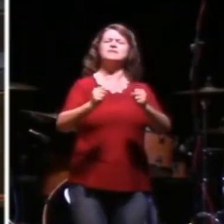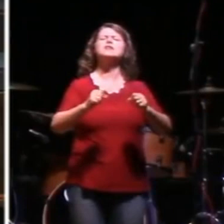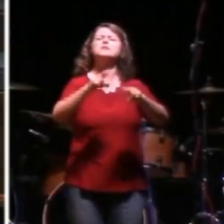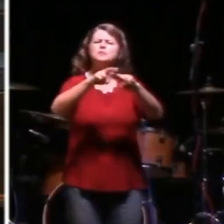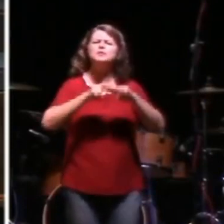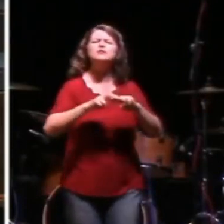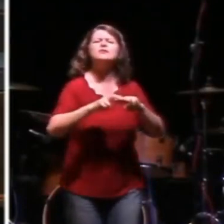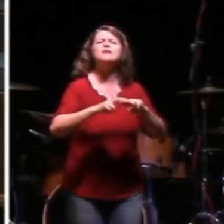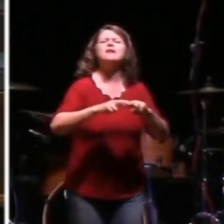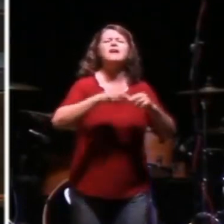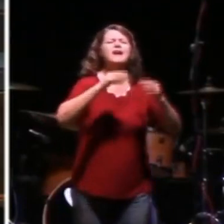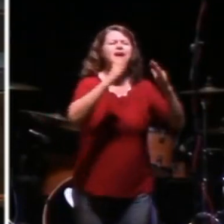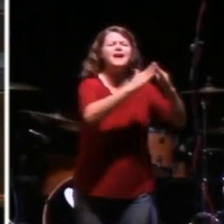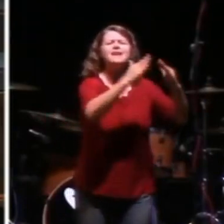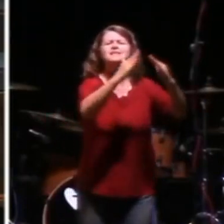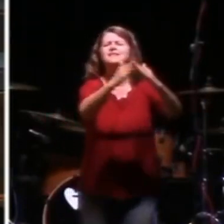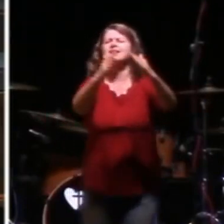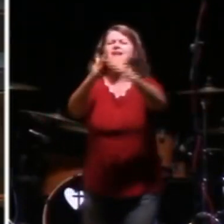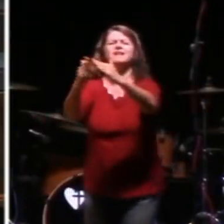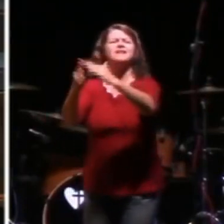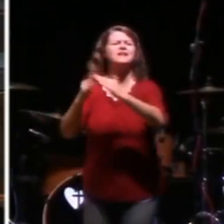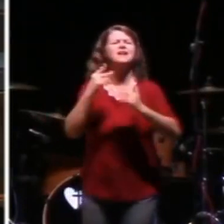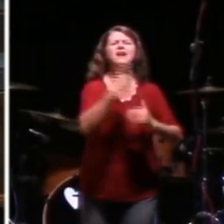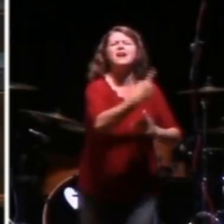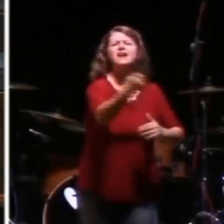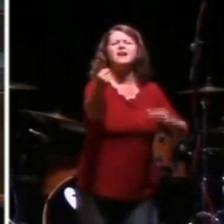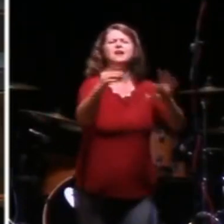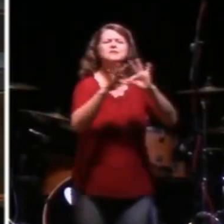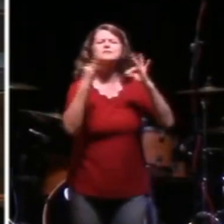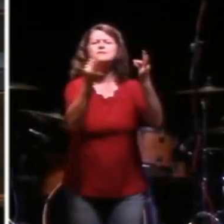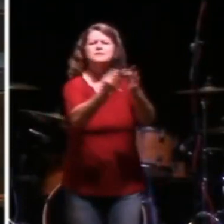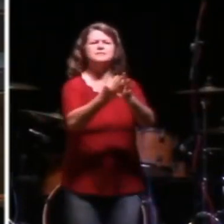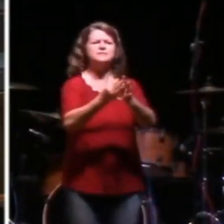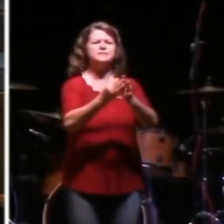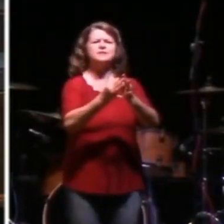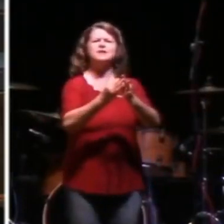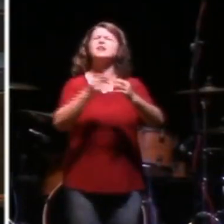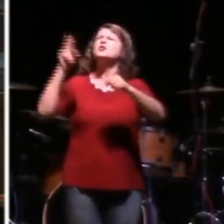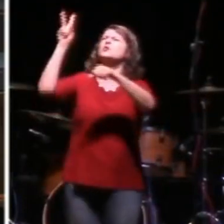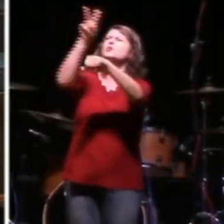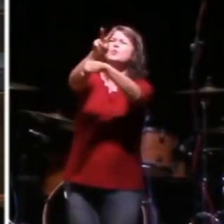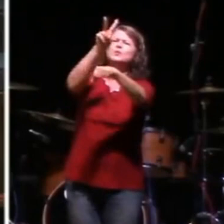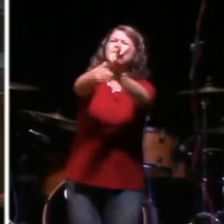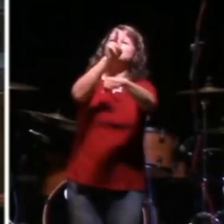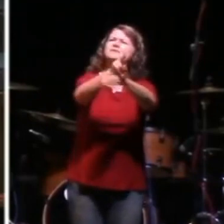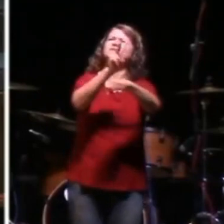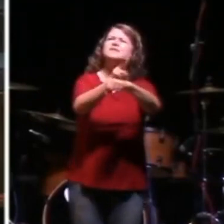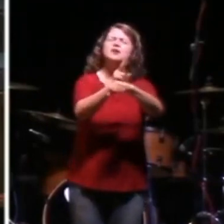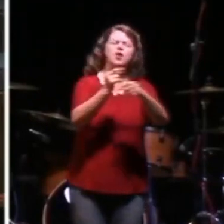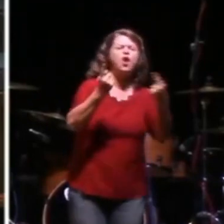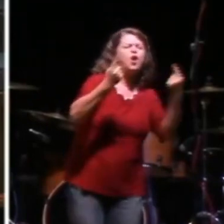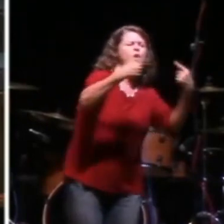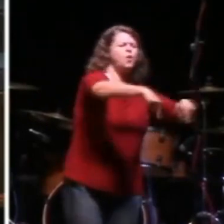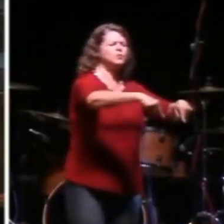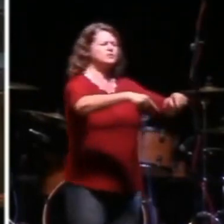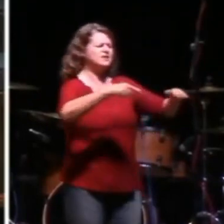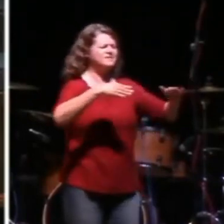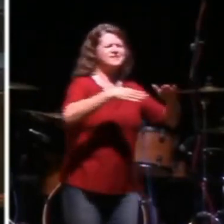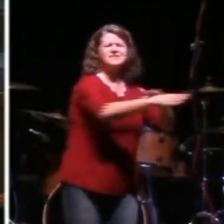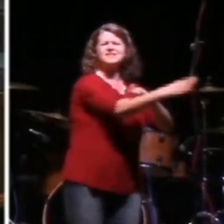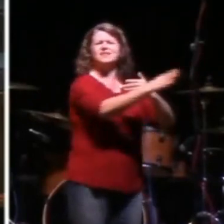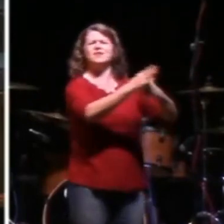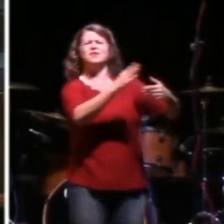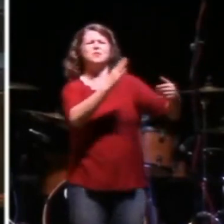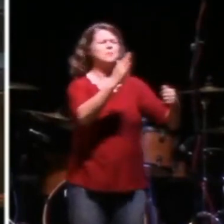família e as casas aonde suas famílias estão de toda a invasão de toda a peste de toda a